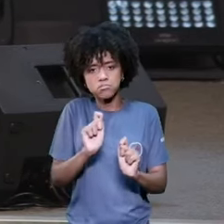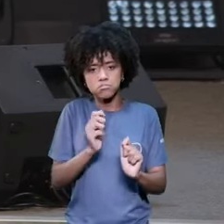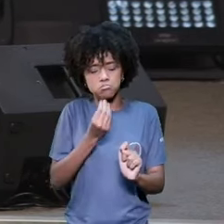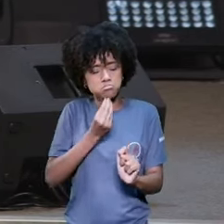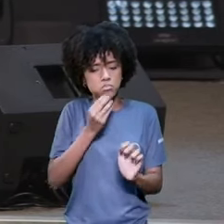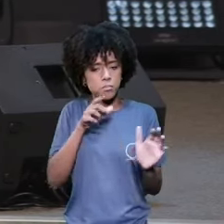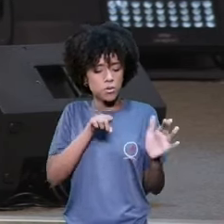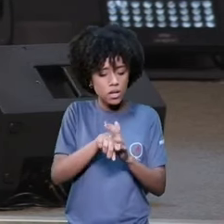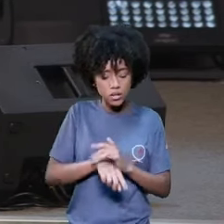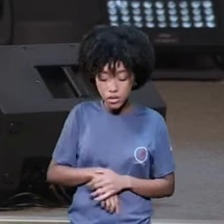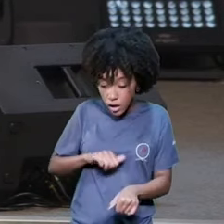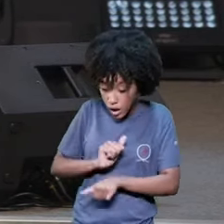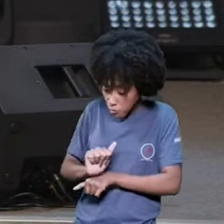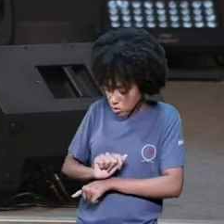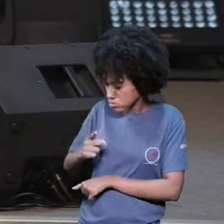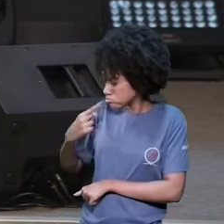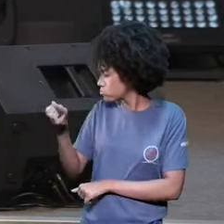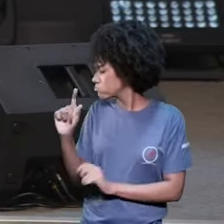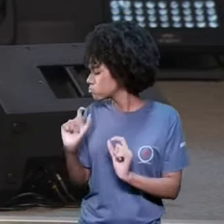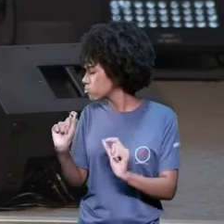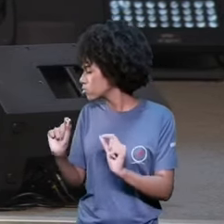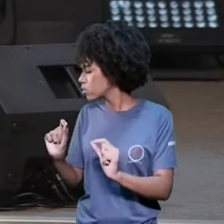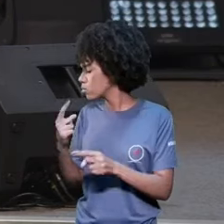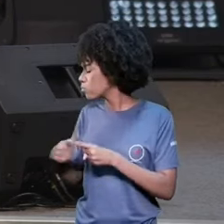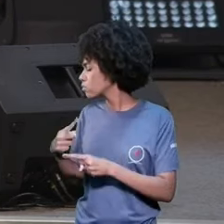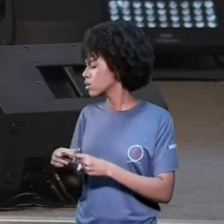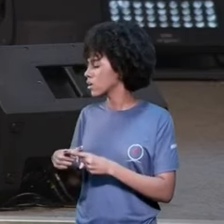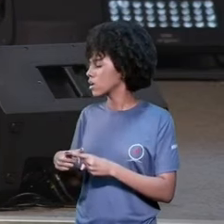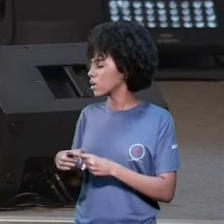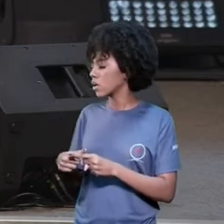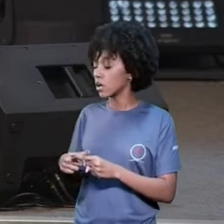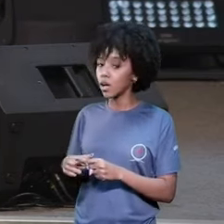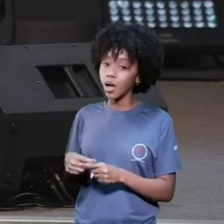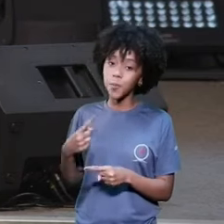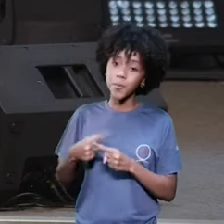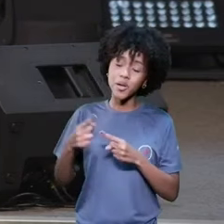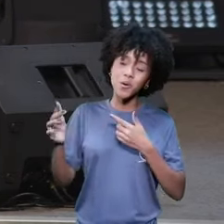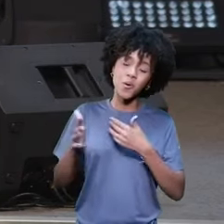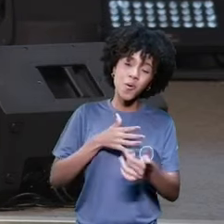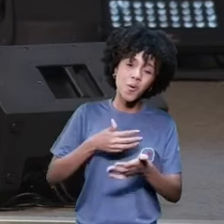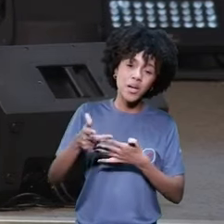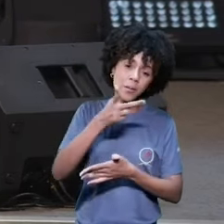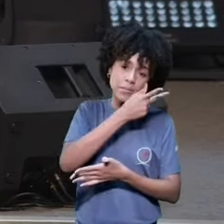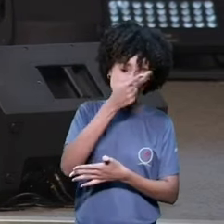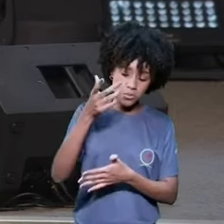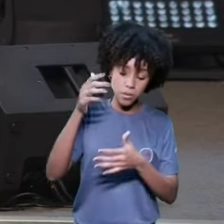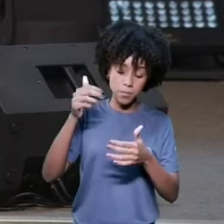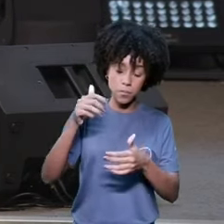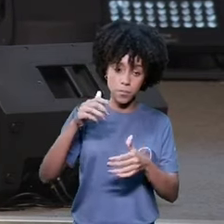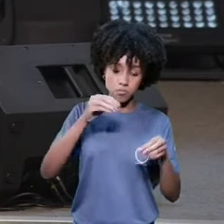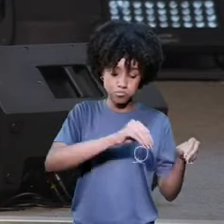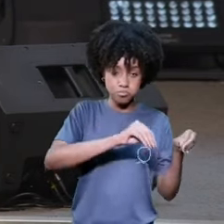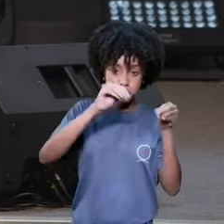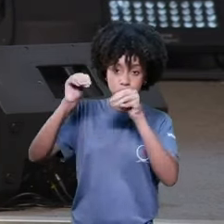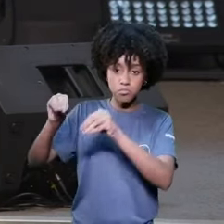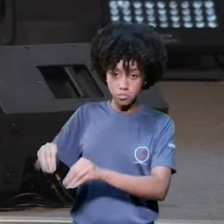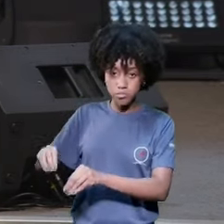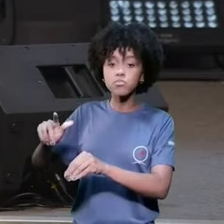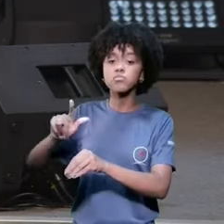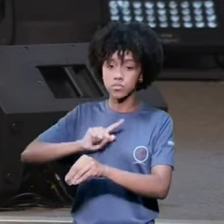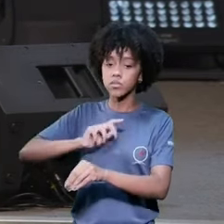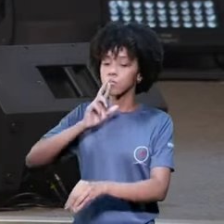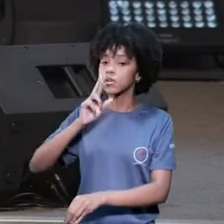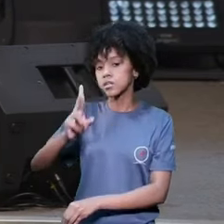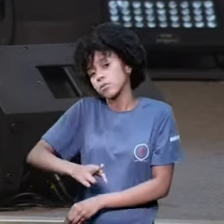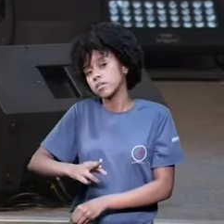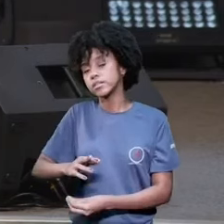quê? Por que você está se mudando? E todo mundo que está mudando de lugar ou tomando uma decisão como essa, ele tem uma resposta para dar: Vou